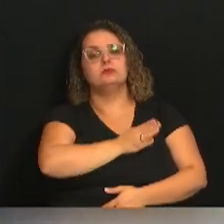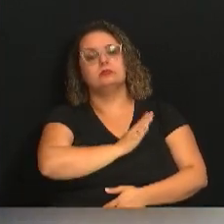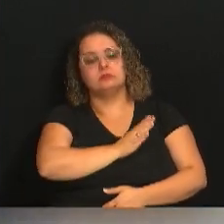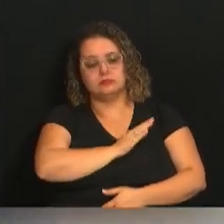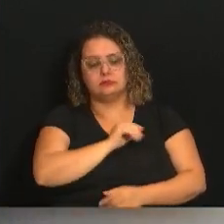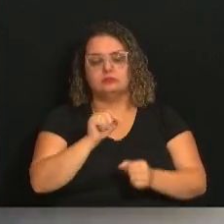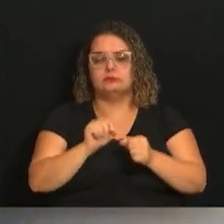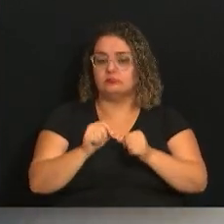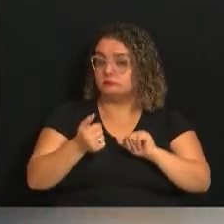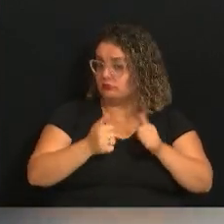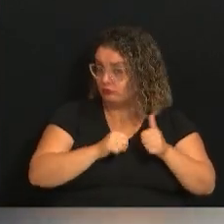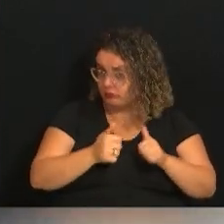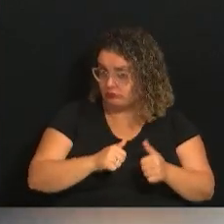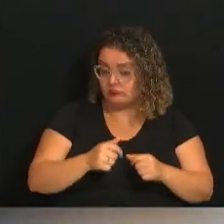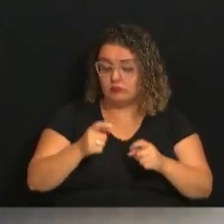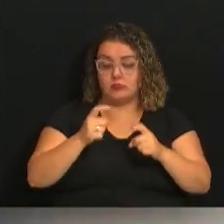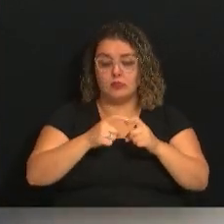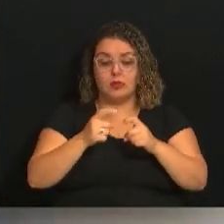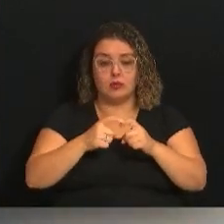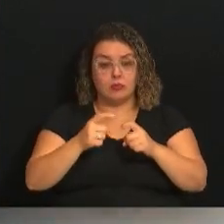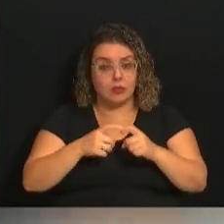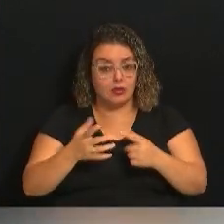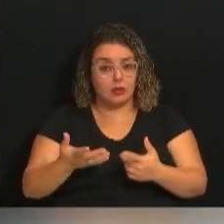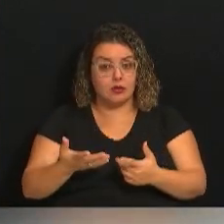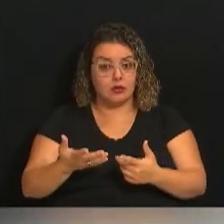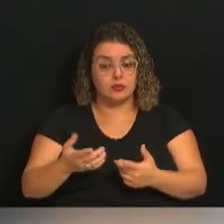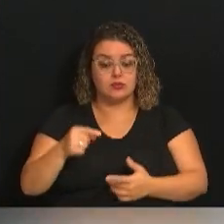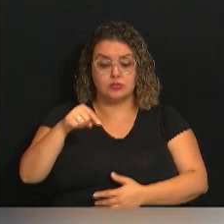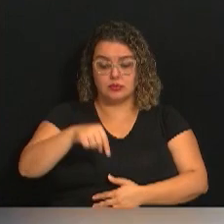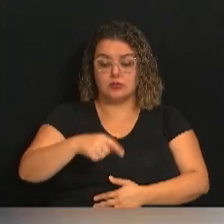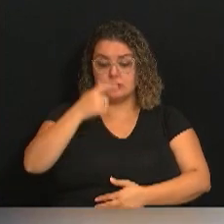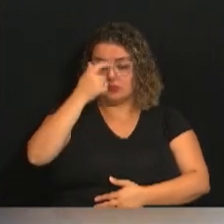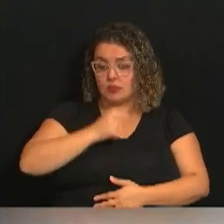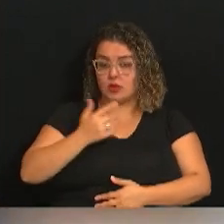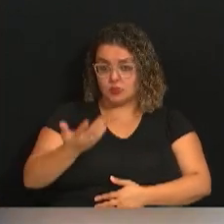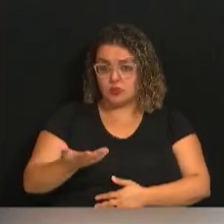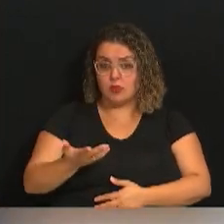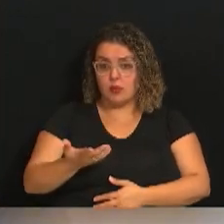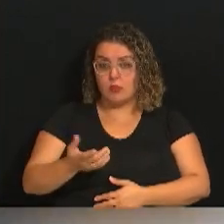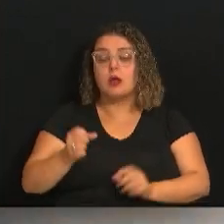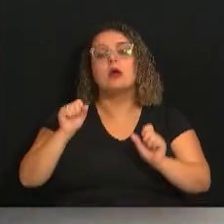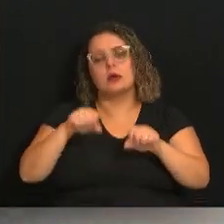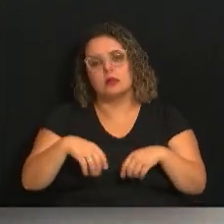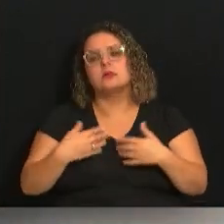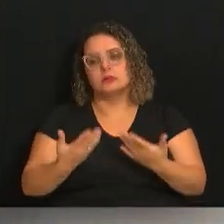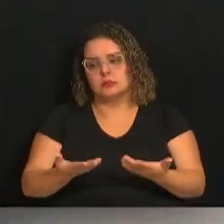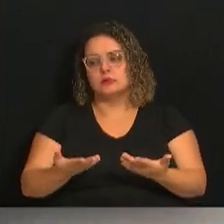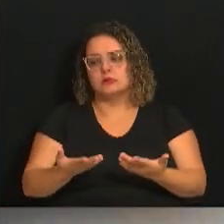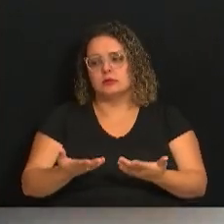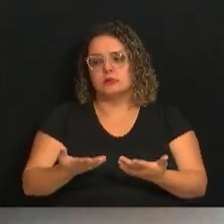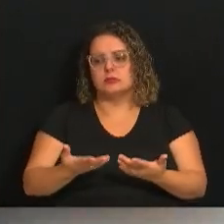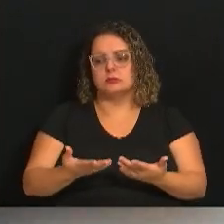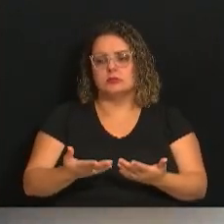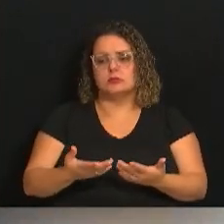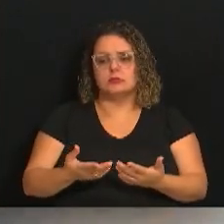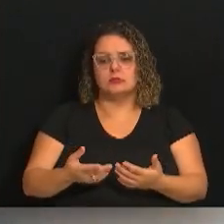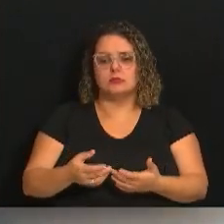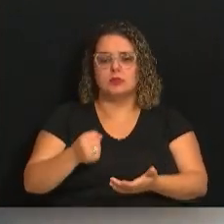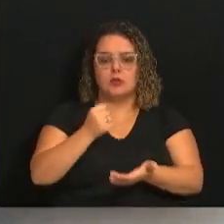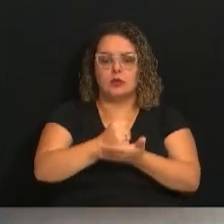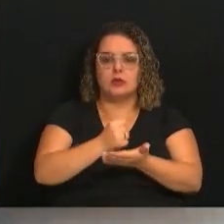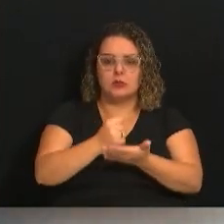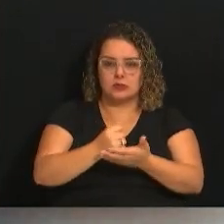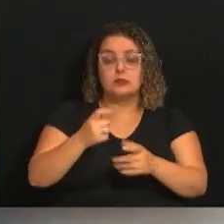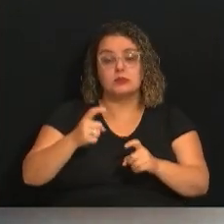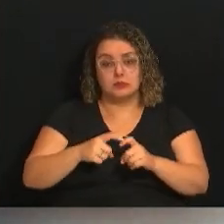uma avaliação cardiológica dessa pessoa, para que aí sim seja emitido um atestado de que